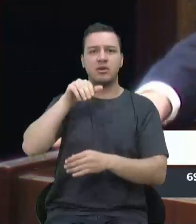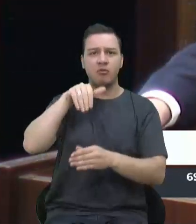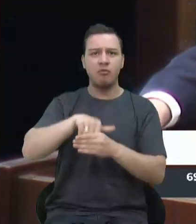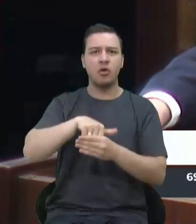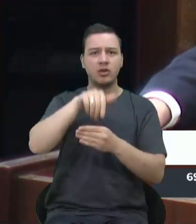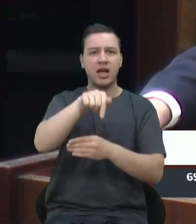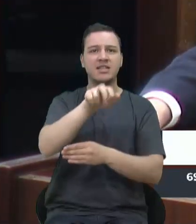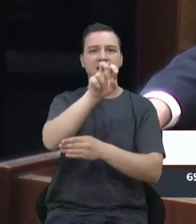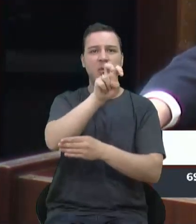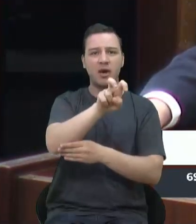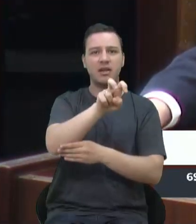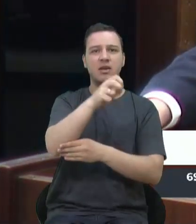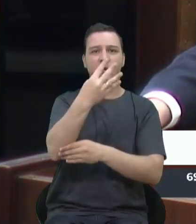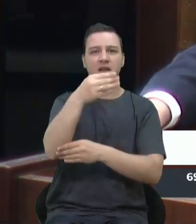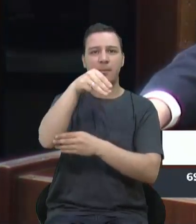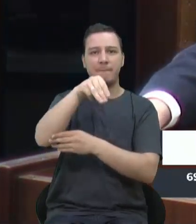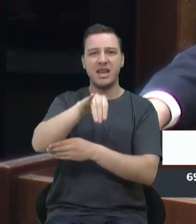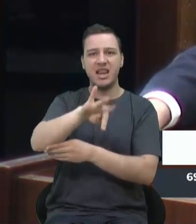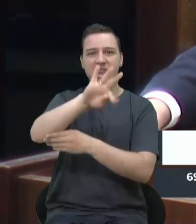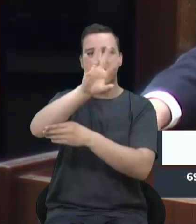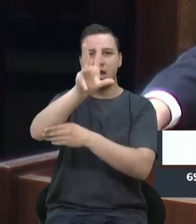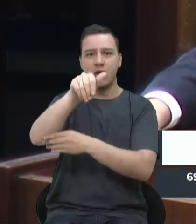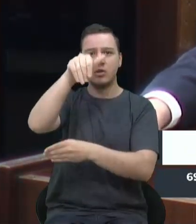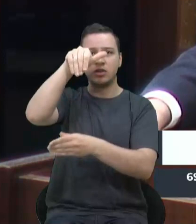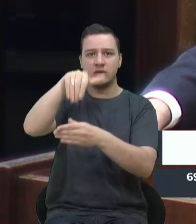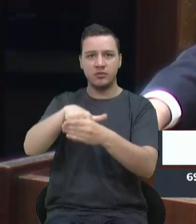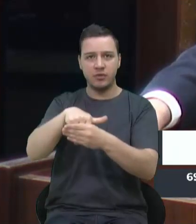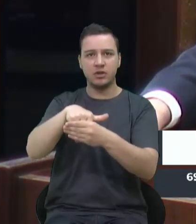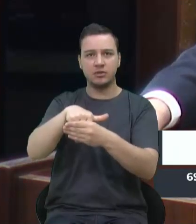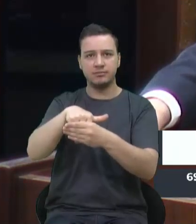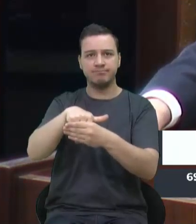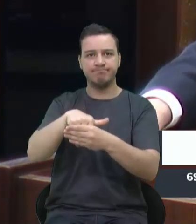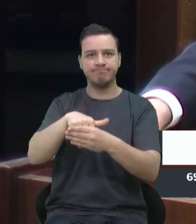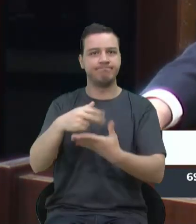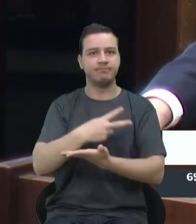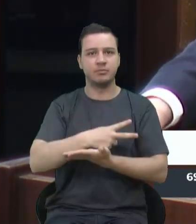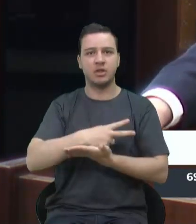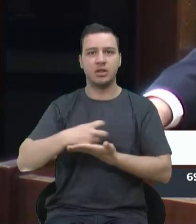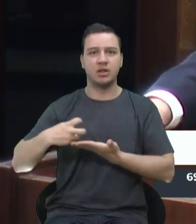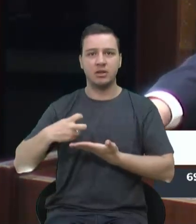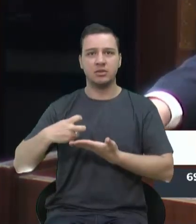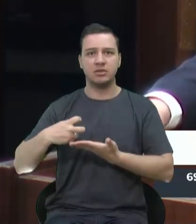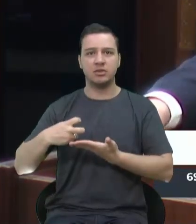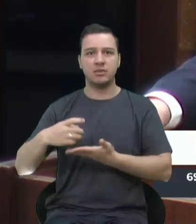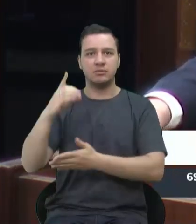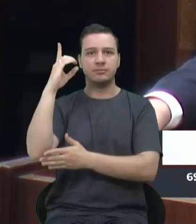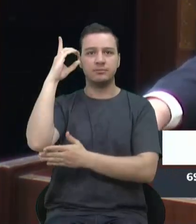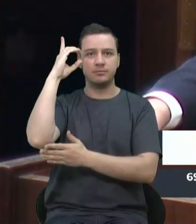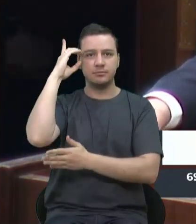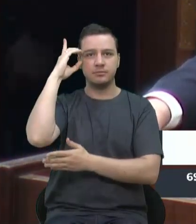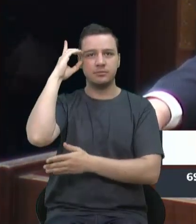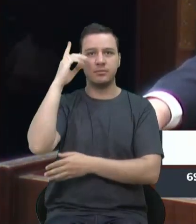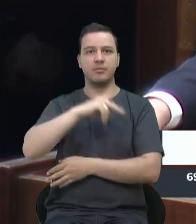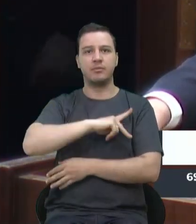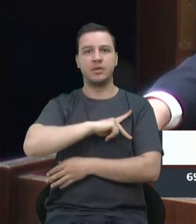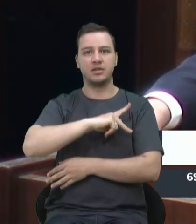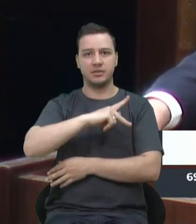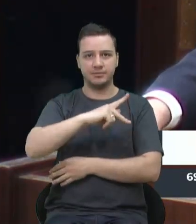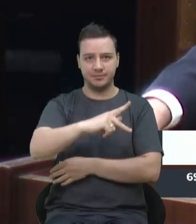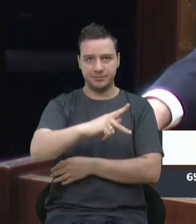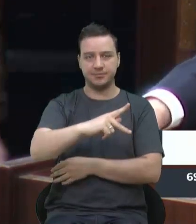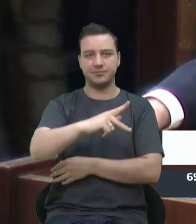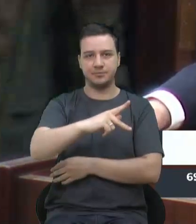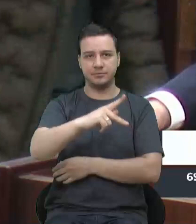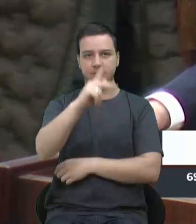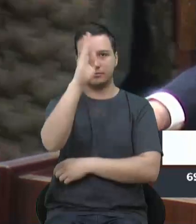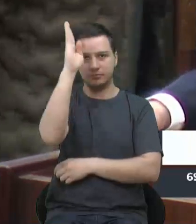votos, levou à cassação da senhora Dilma Rousseff, então presidente da República. O que eu